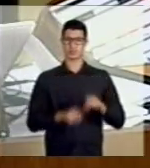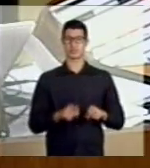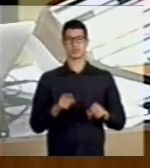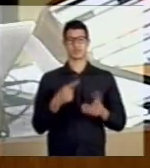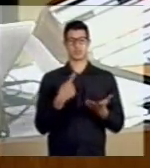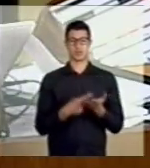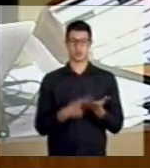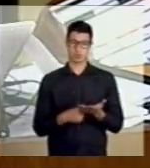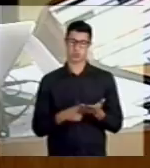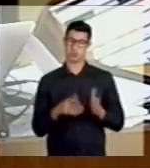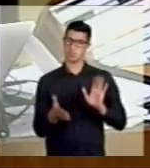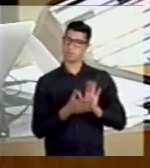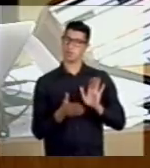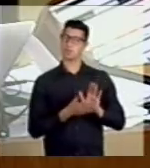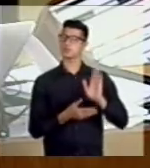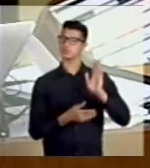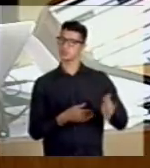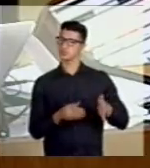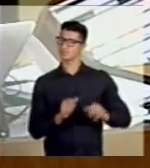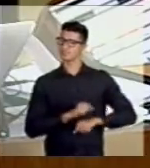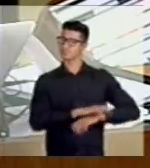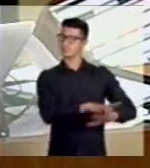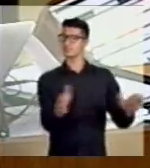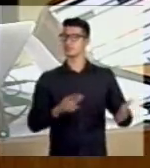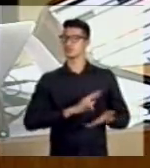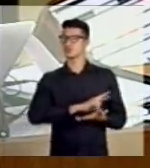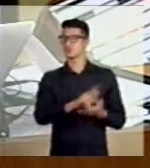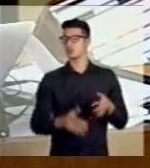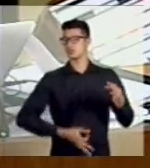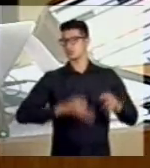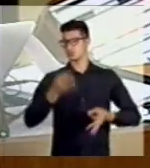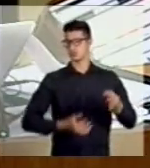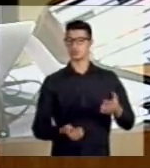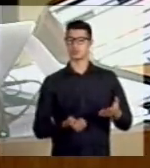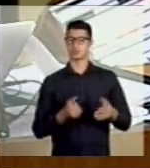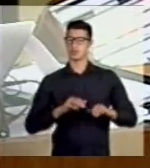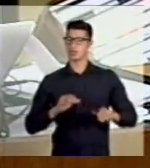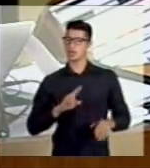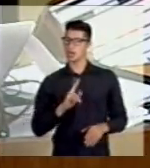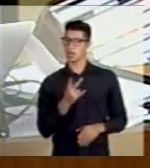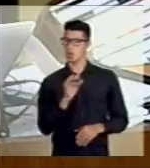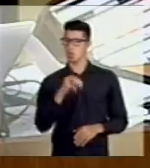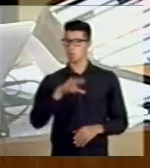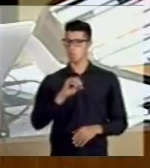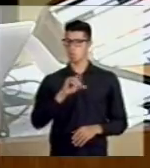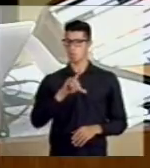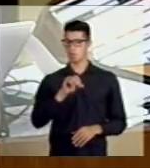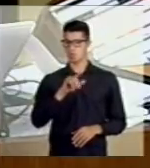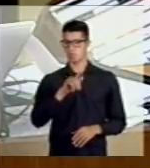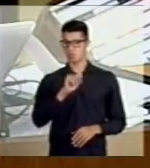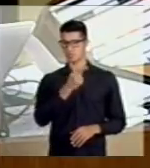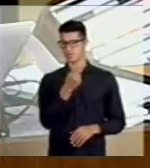obstante o acordo proposto veicule diversas teses jurídicas, a homologação não alcança,